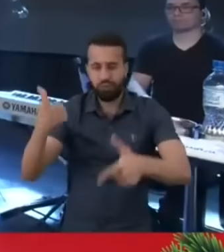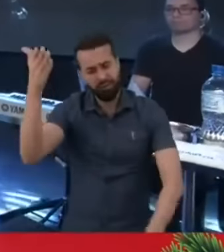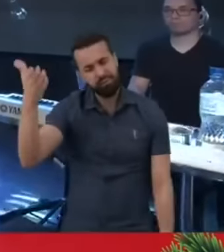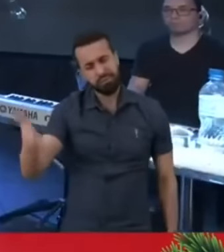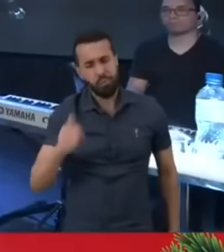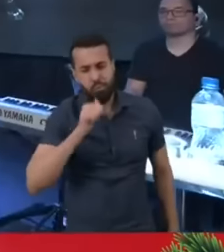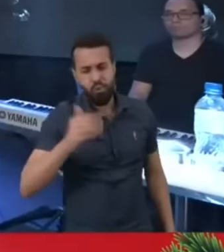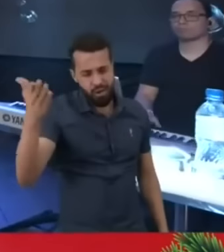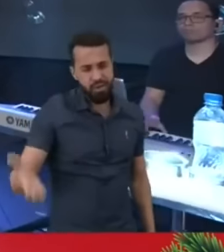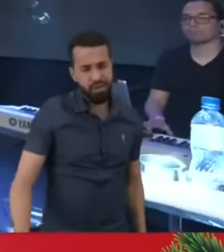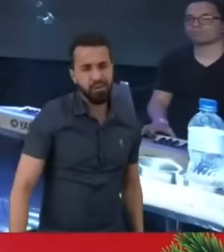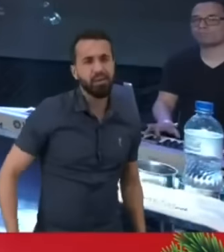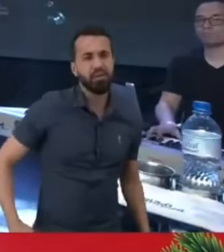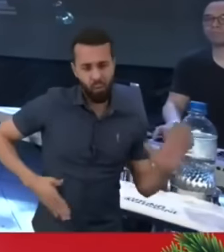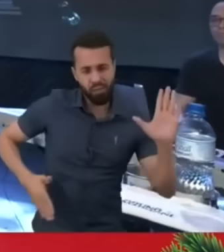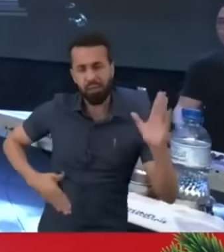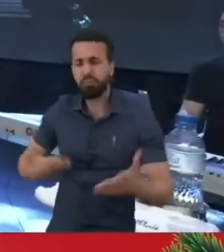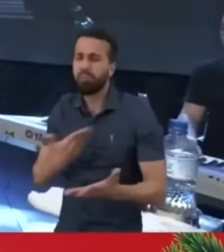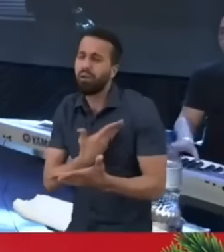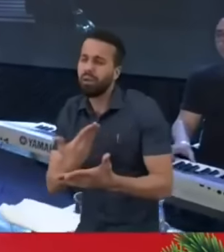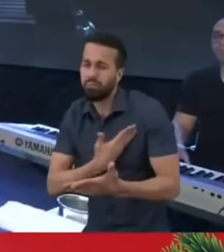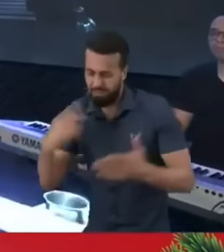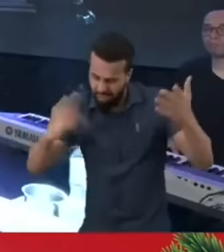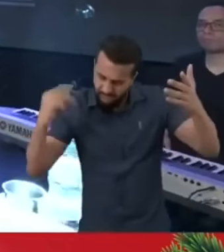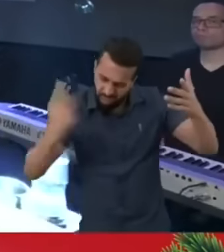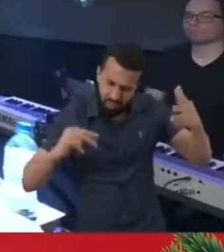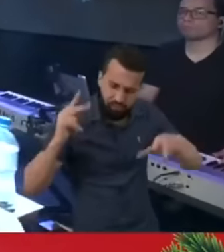E agora? Seu guarda, seja meu amigo.